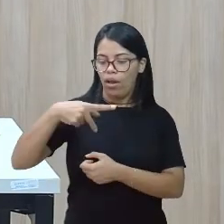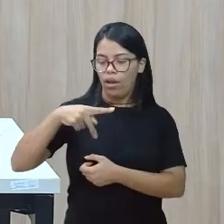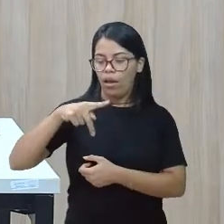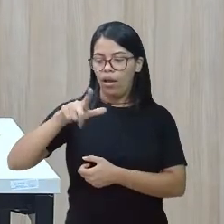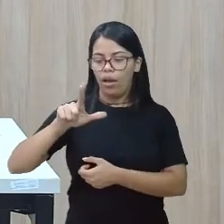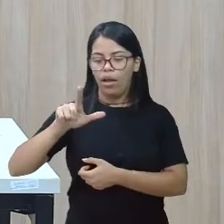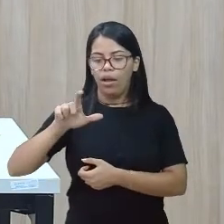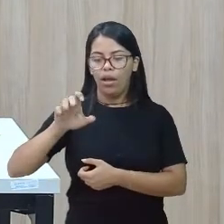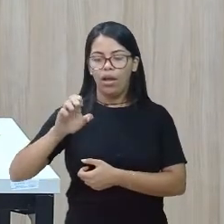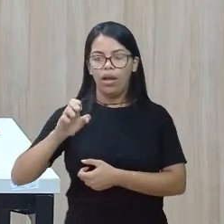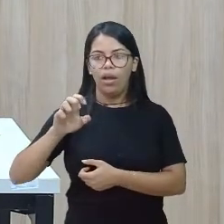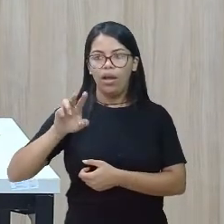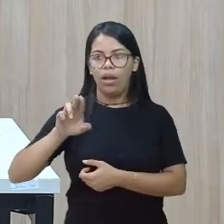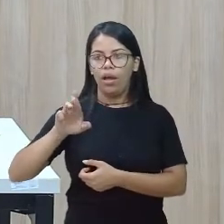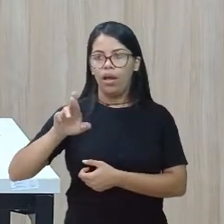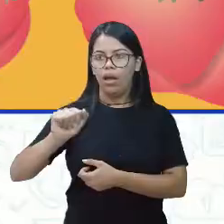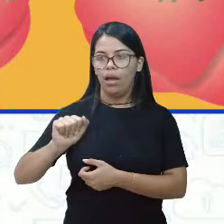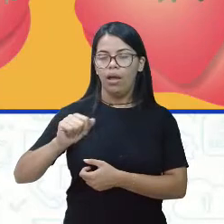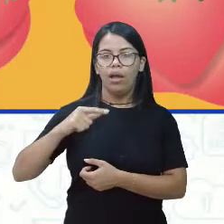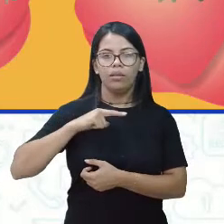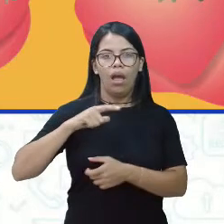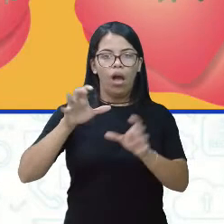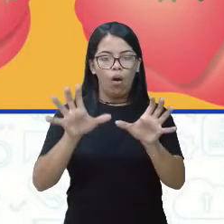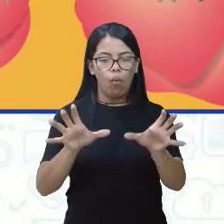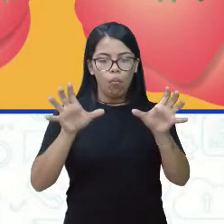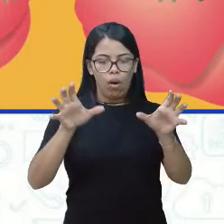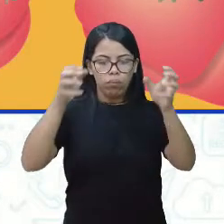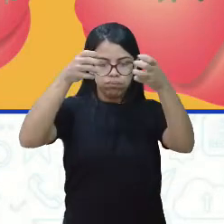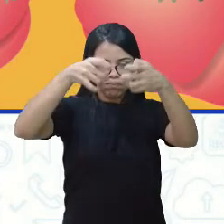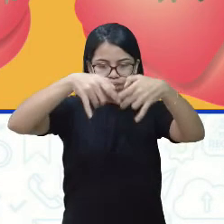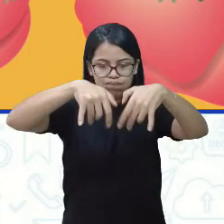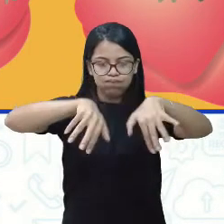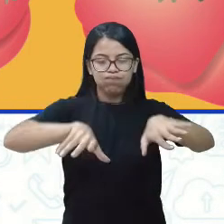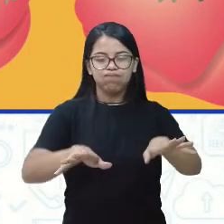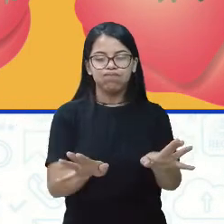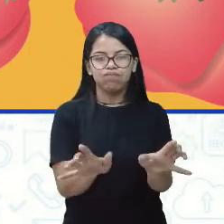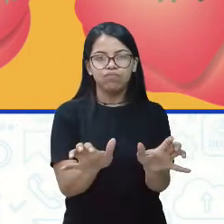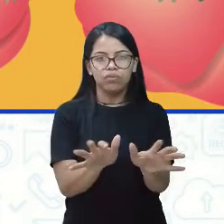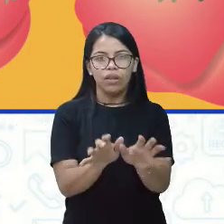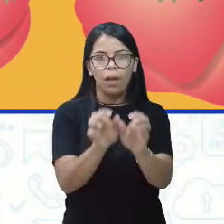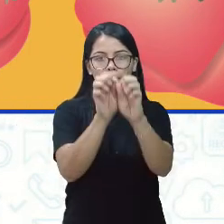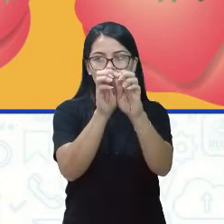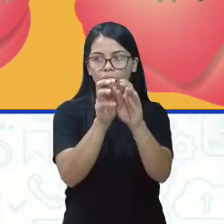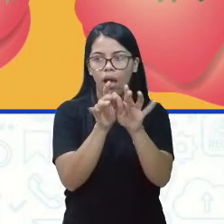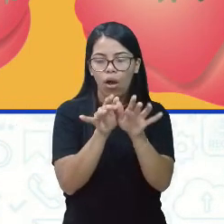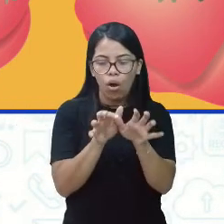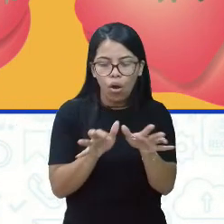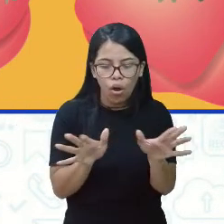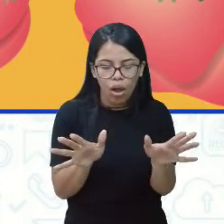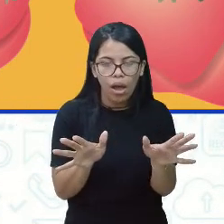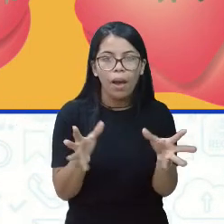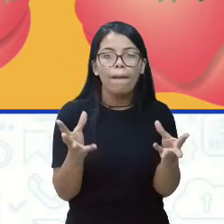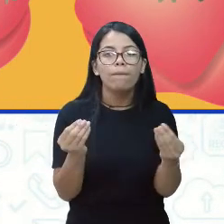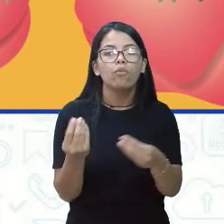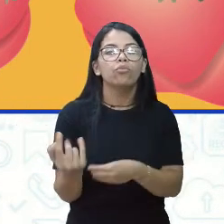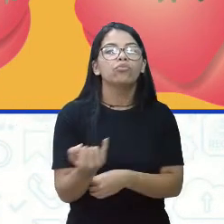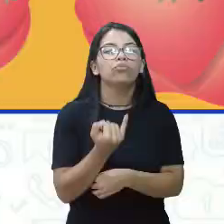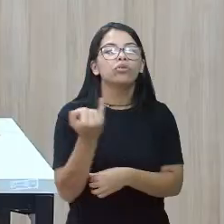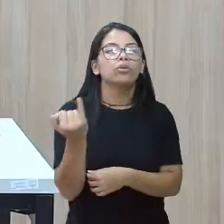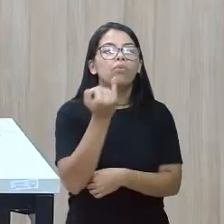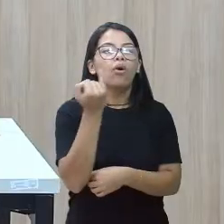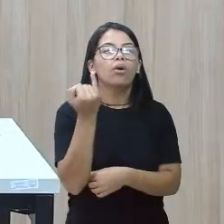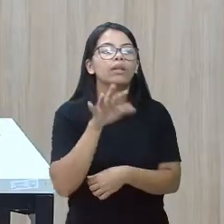uma membrana, então é formado aí, por uma membrana serosa. Essa pleura, ela vai ser muito importante no momento